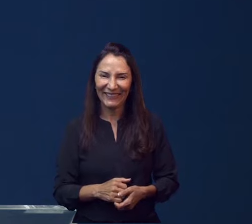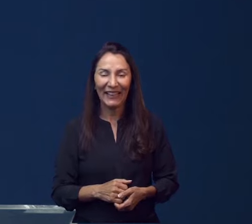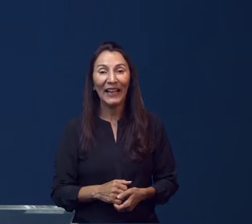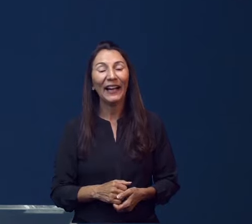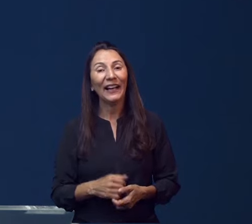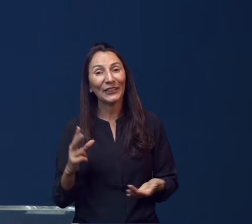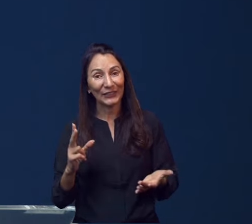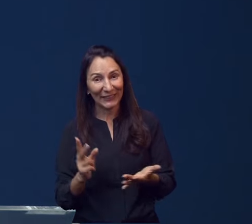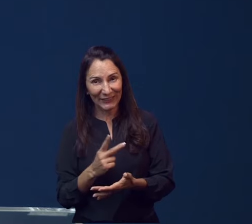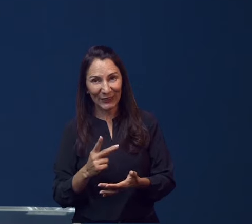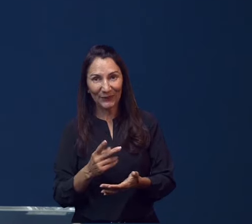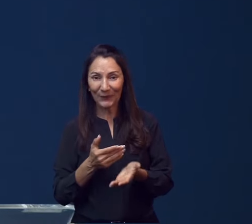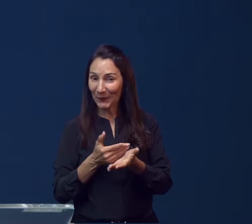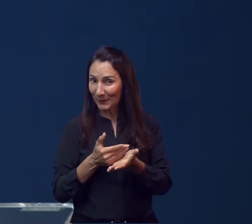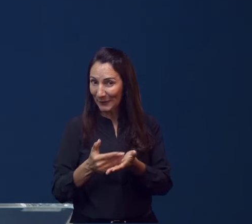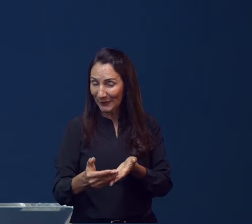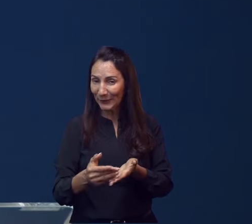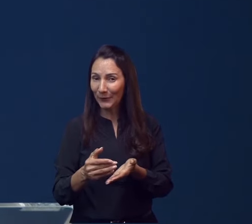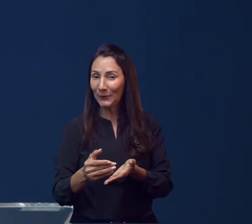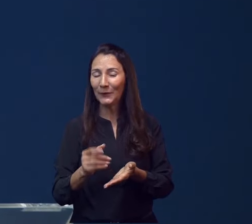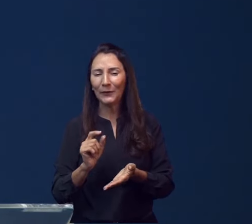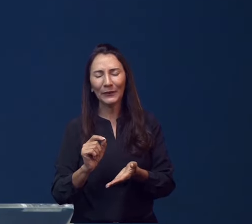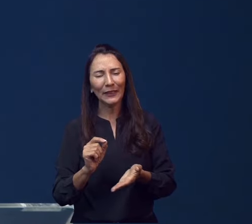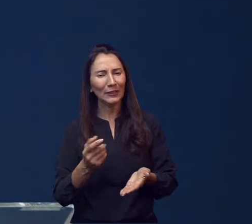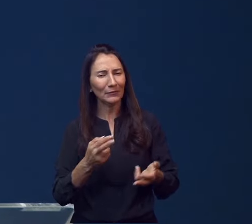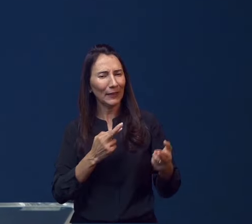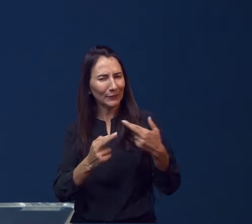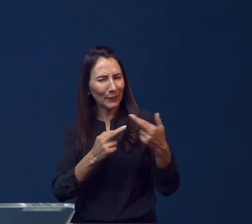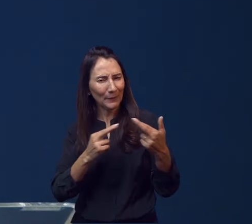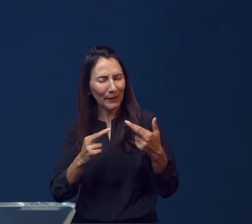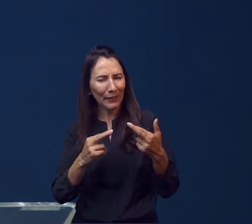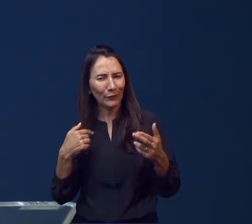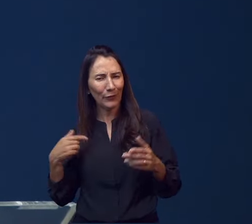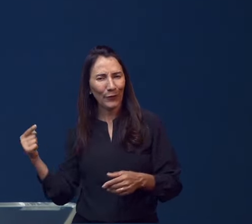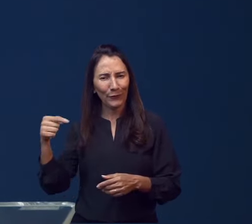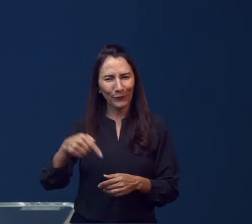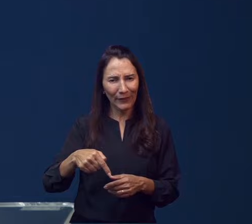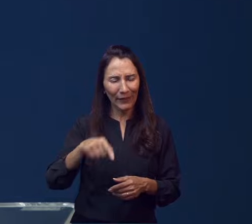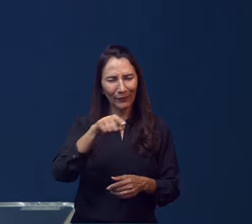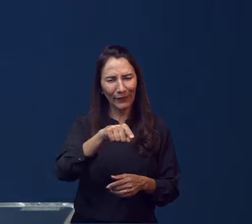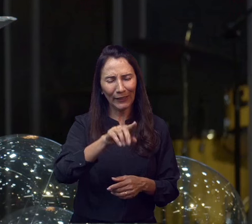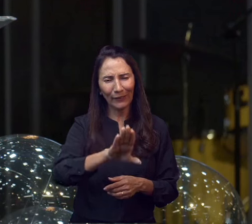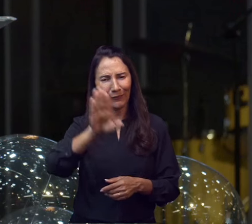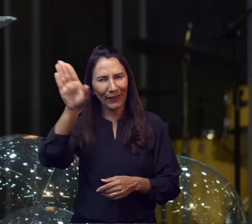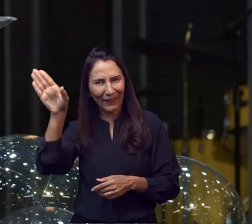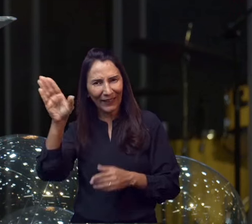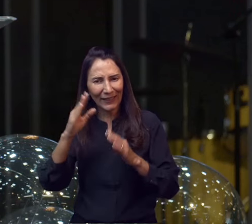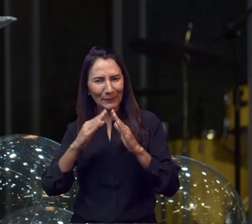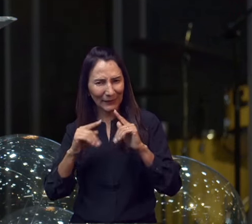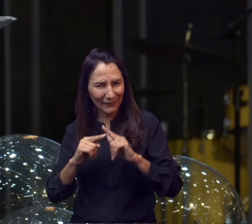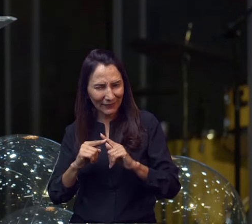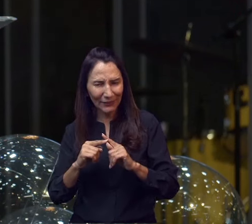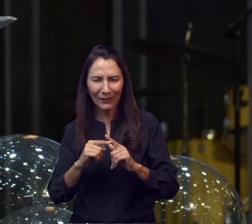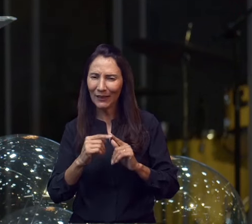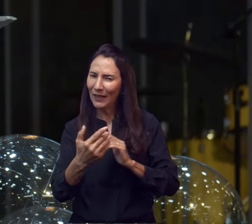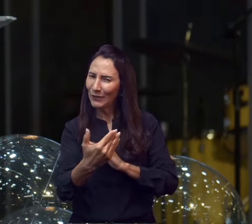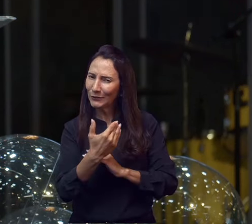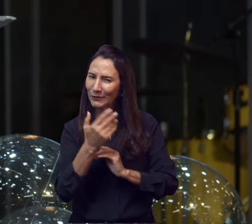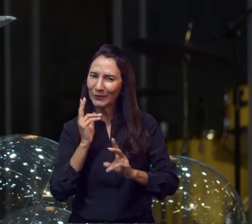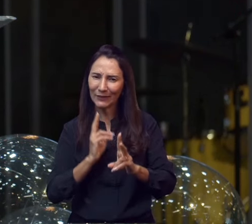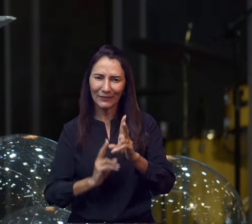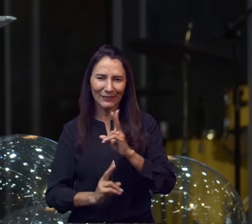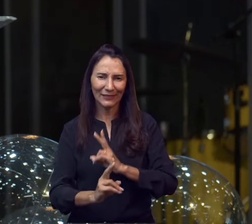E ali a gente começou vendo aqui sempre ele vai lá sempre me ajuda sempre me atende é um homem assim